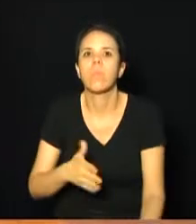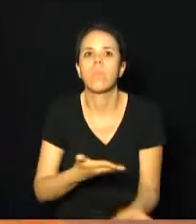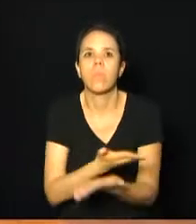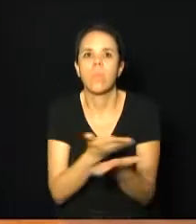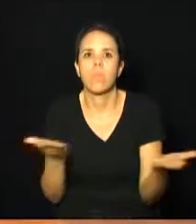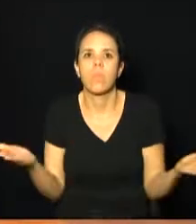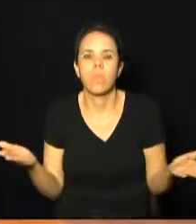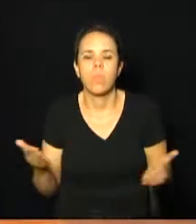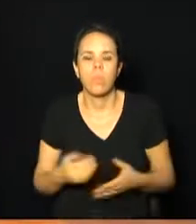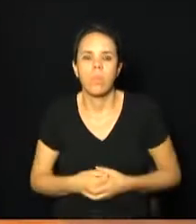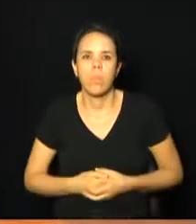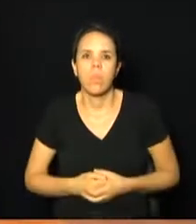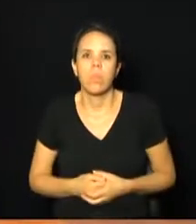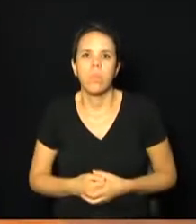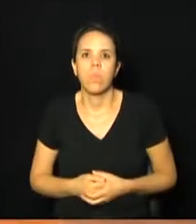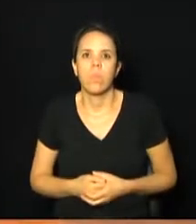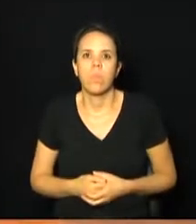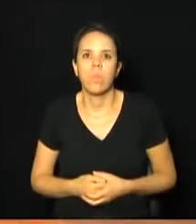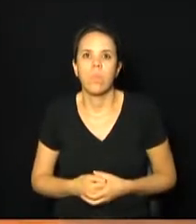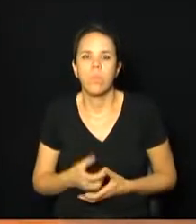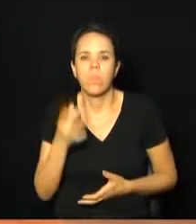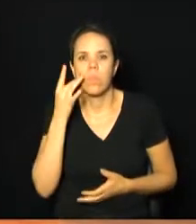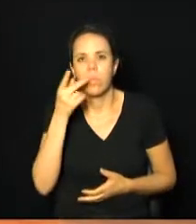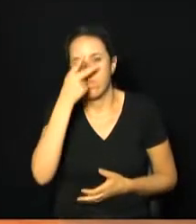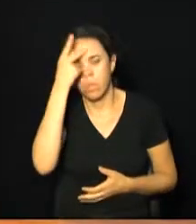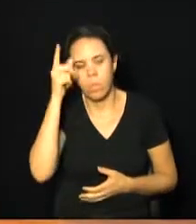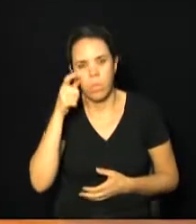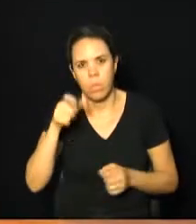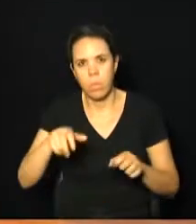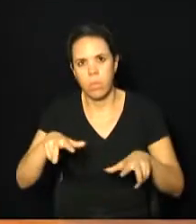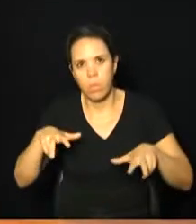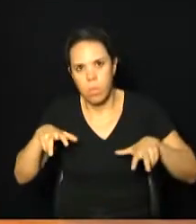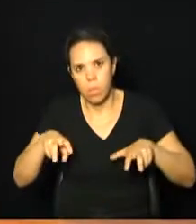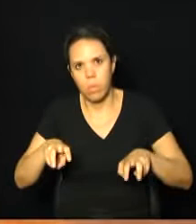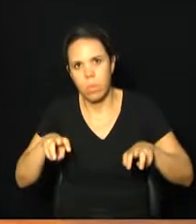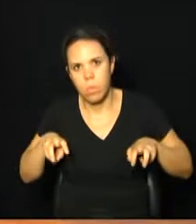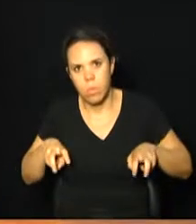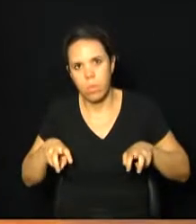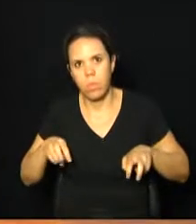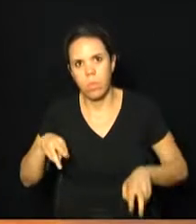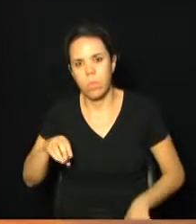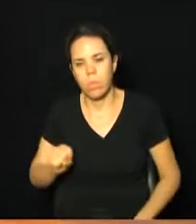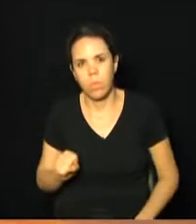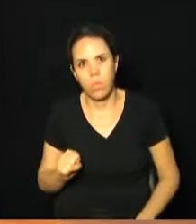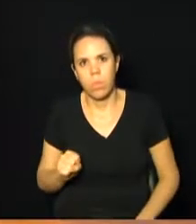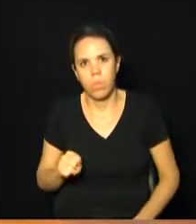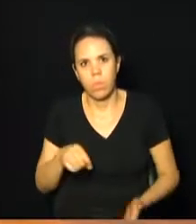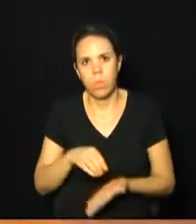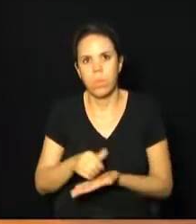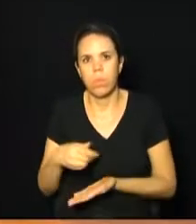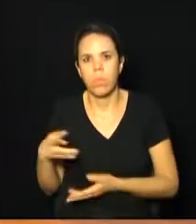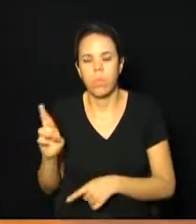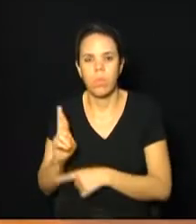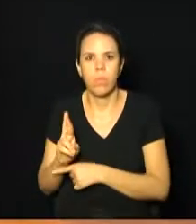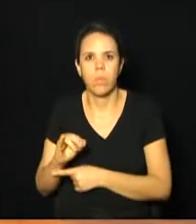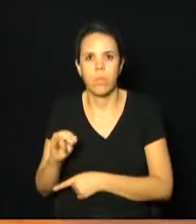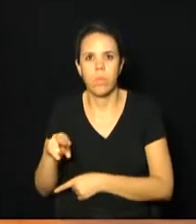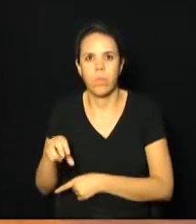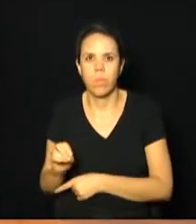todos. Boa tarde aos presentes. Boa tarde, o Marcos da Regional 14, Juliano representando o